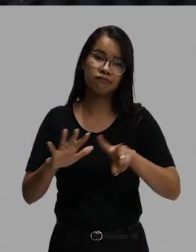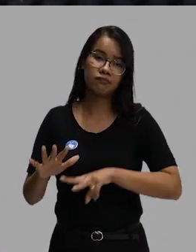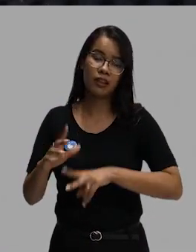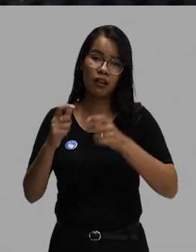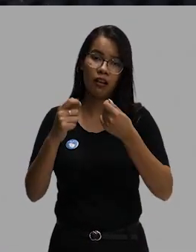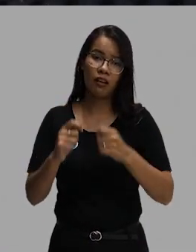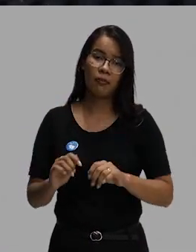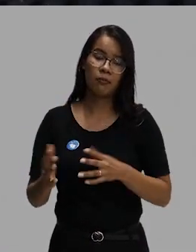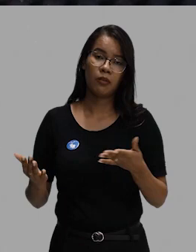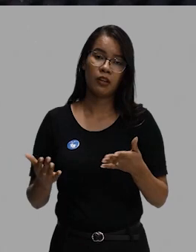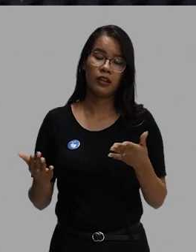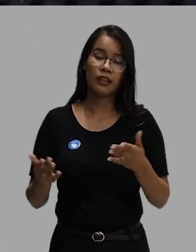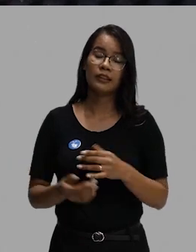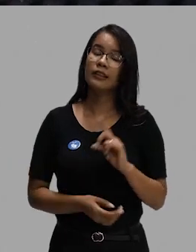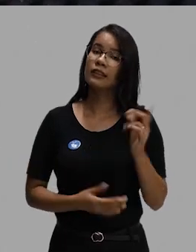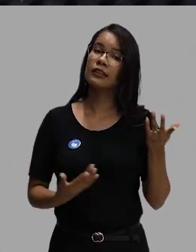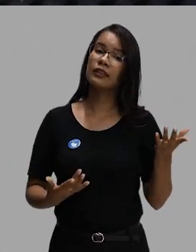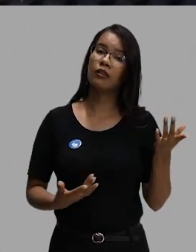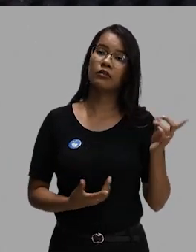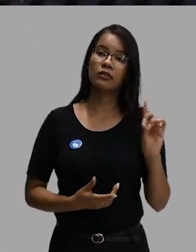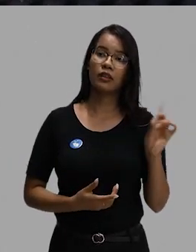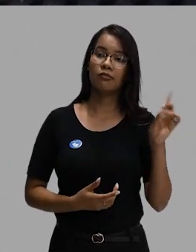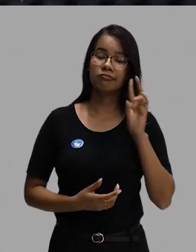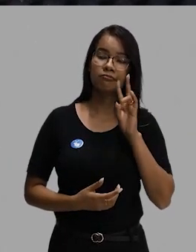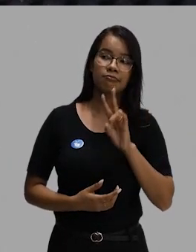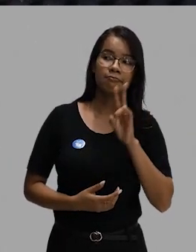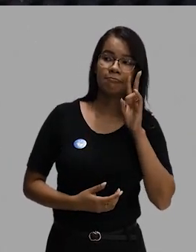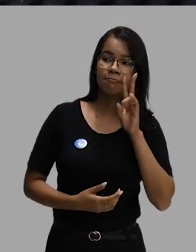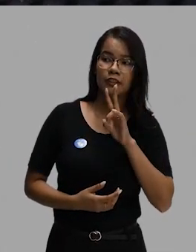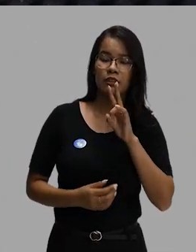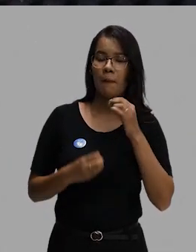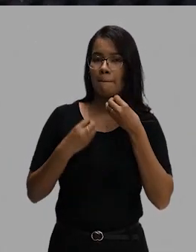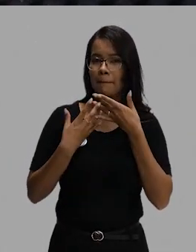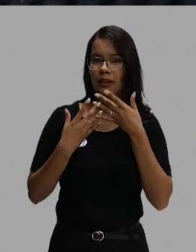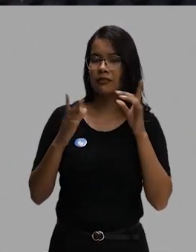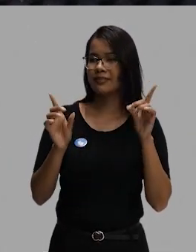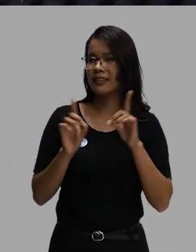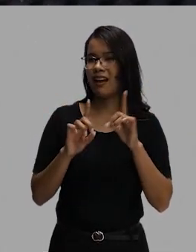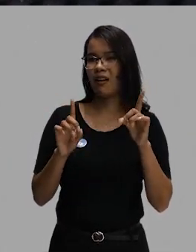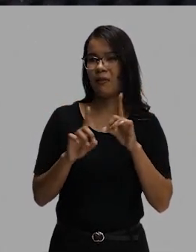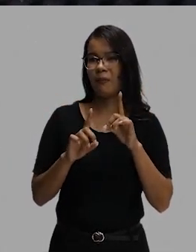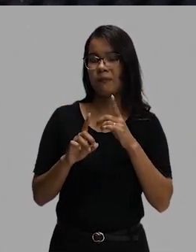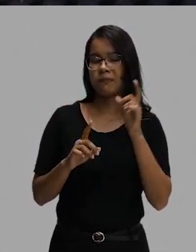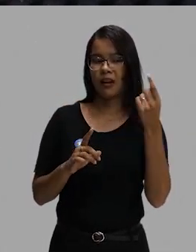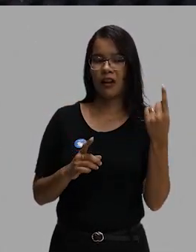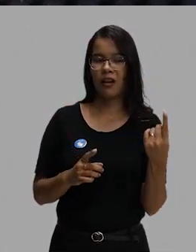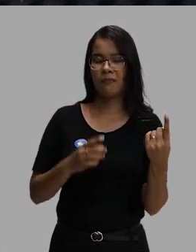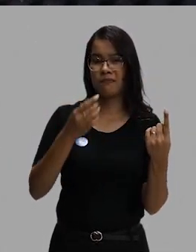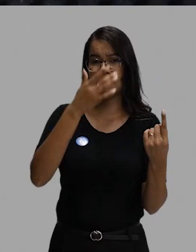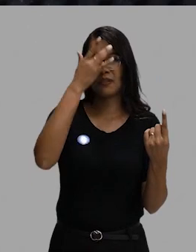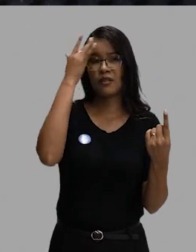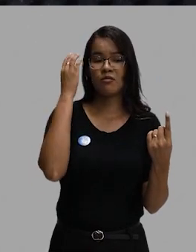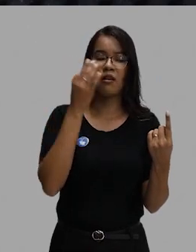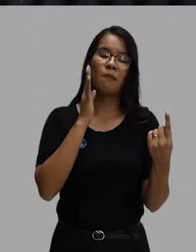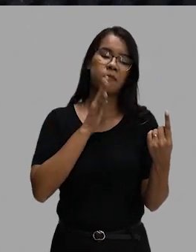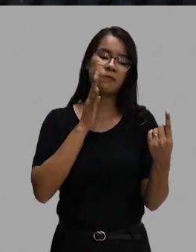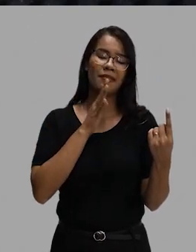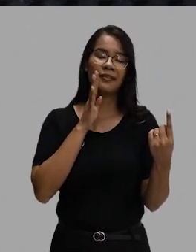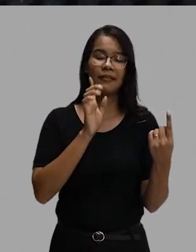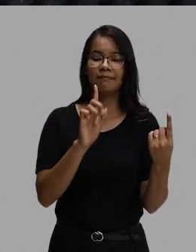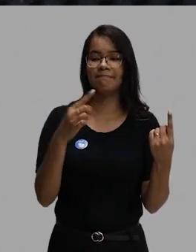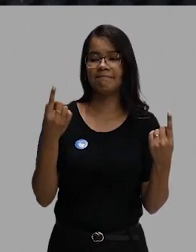para vocês, não foi bem quisto, foi uma apresentação que para alguns foi algo legal, para outros foi